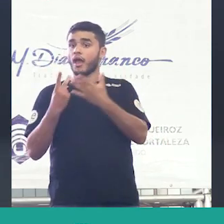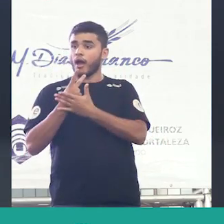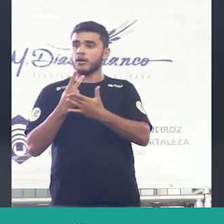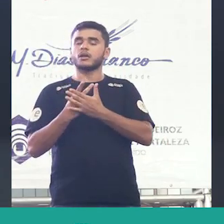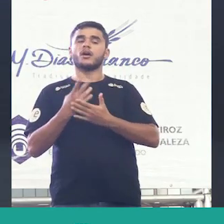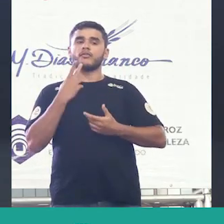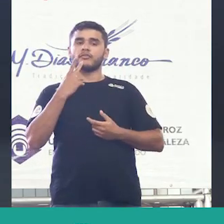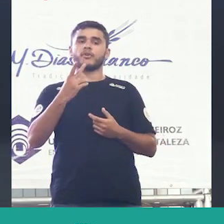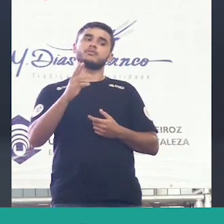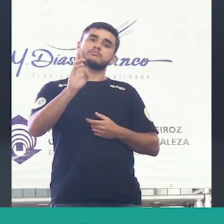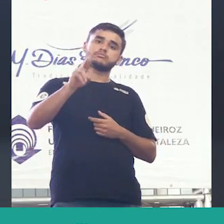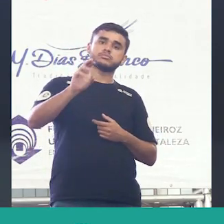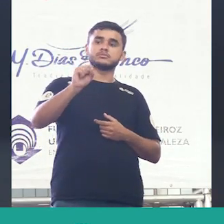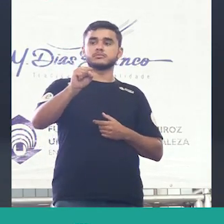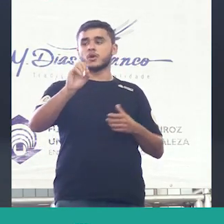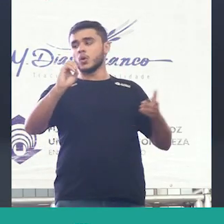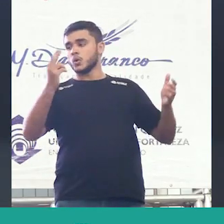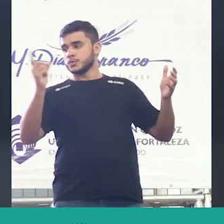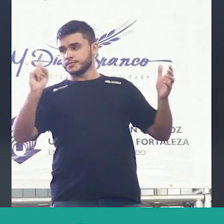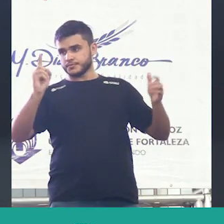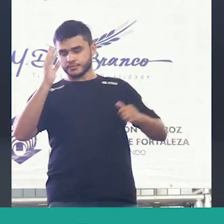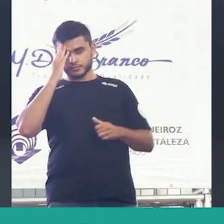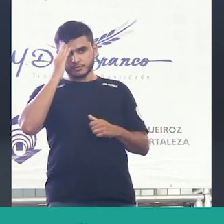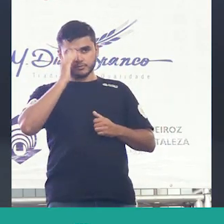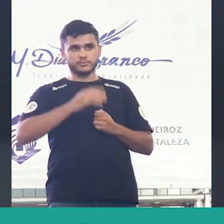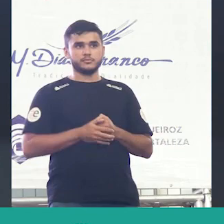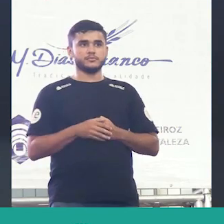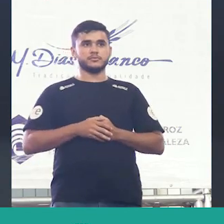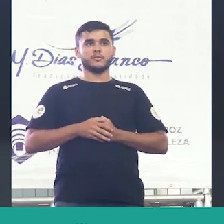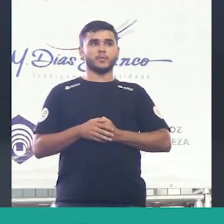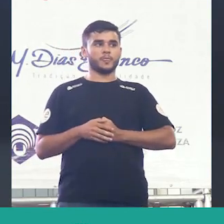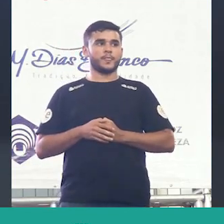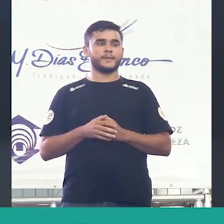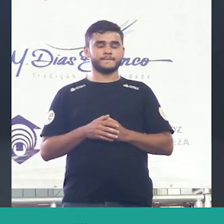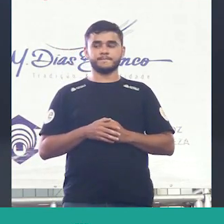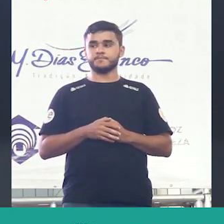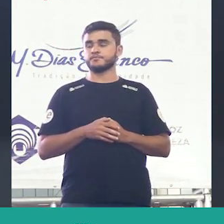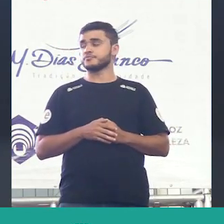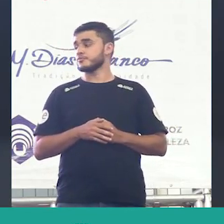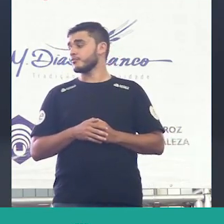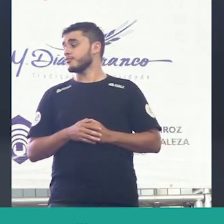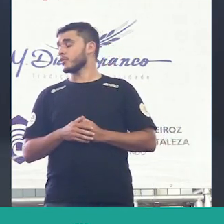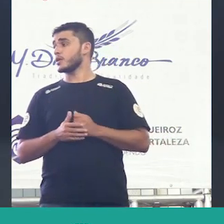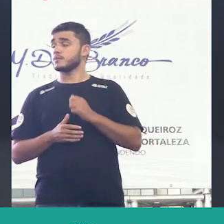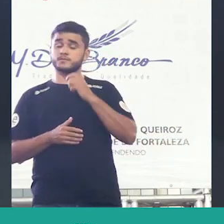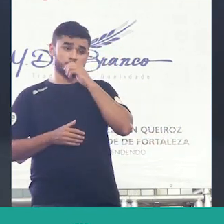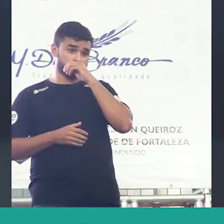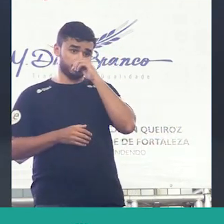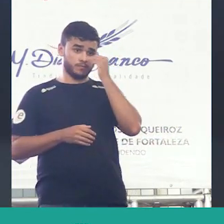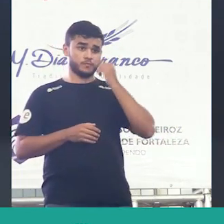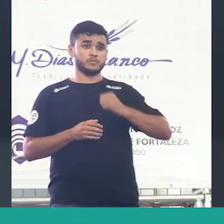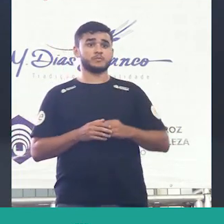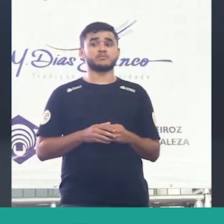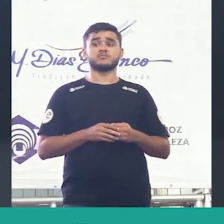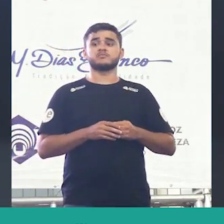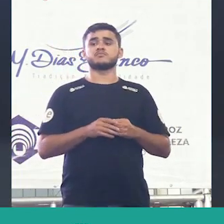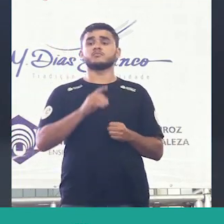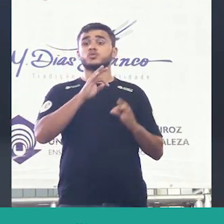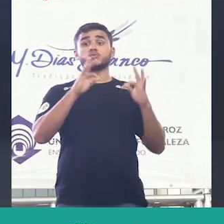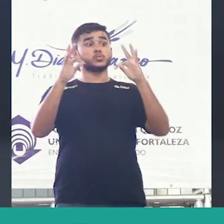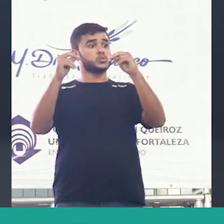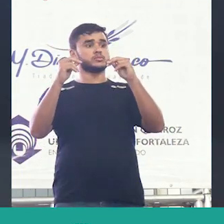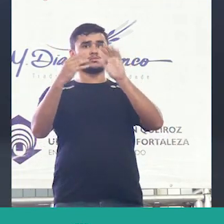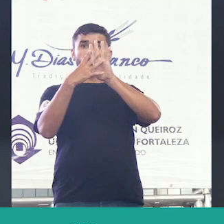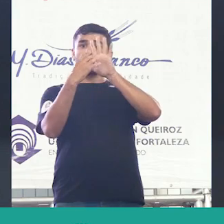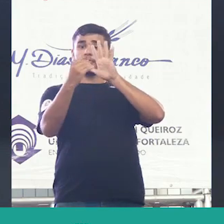eu corrijo. Fui claro? Beleza? Ok? Show de bola. Vamos lá. Todo mundo